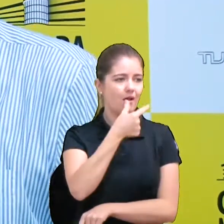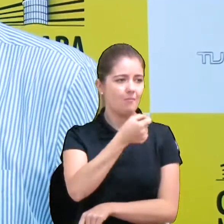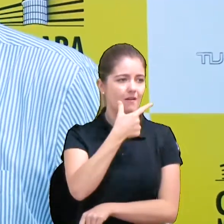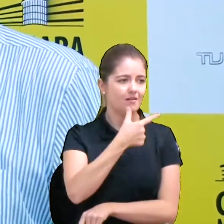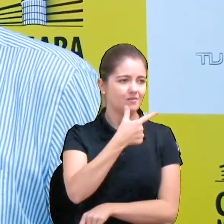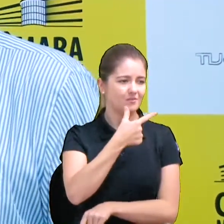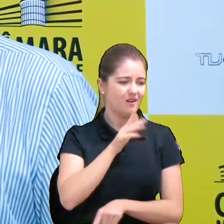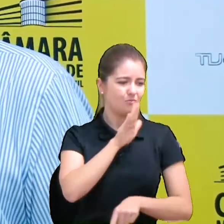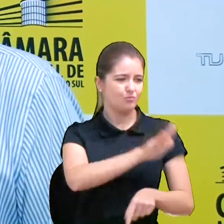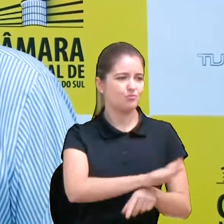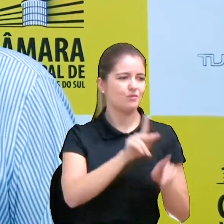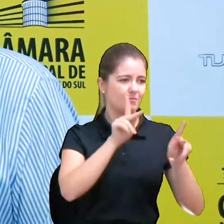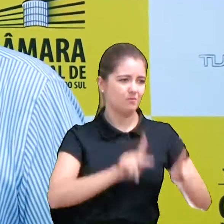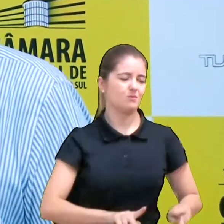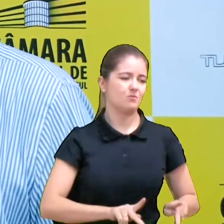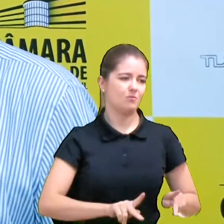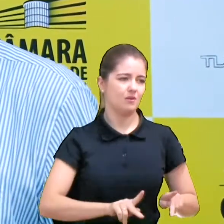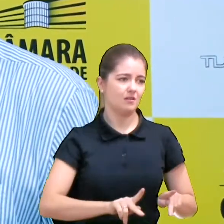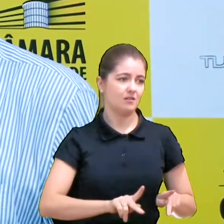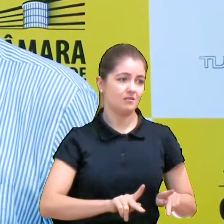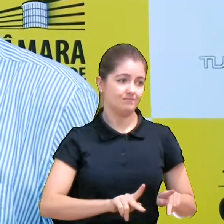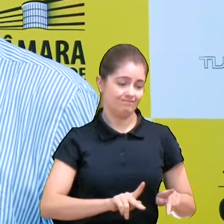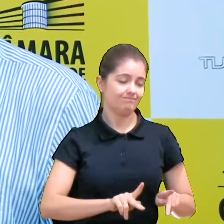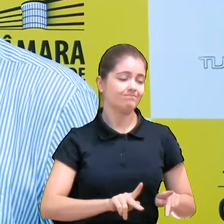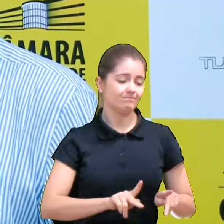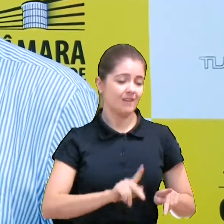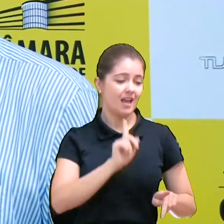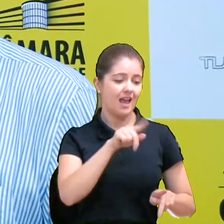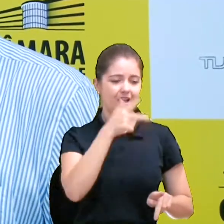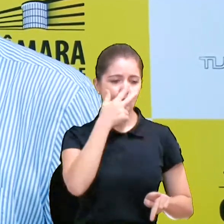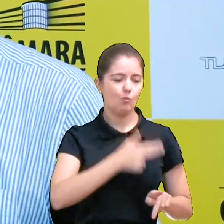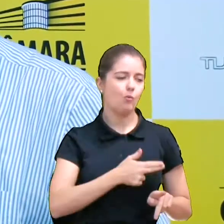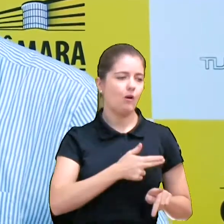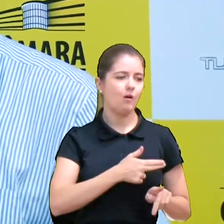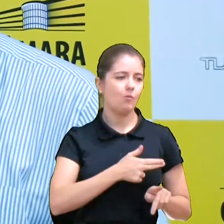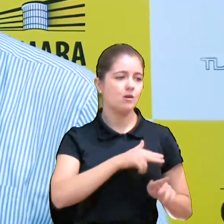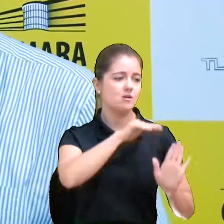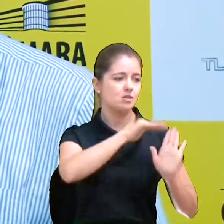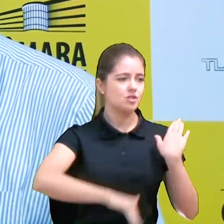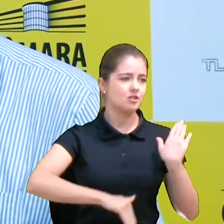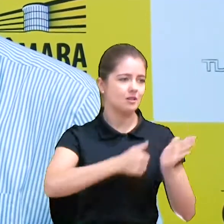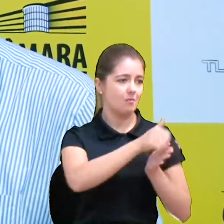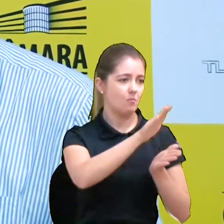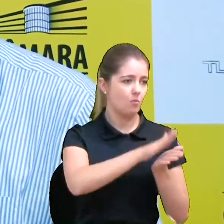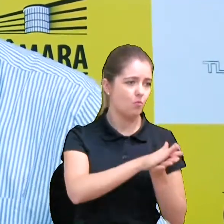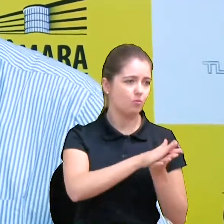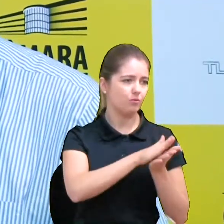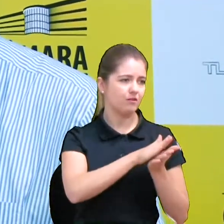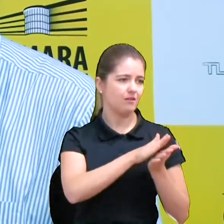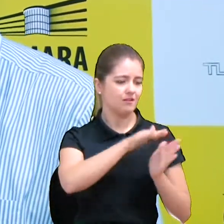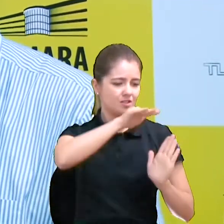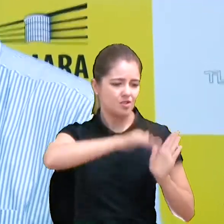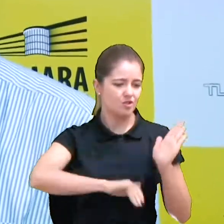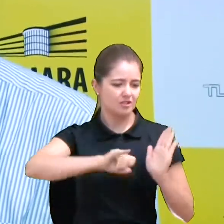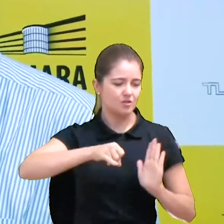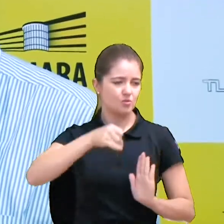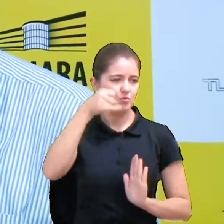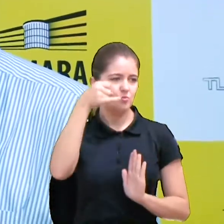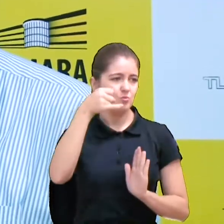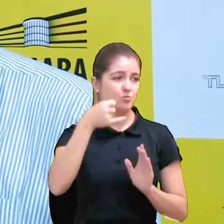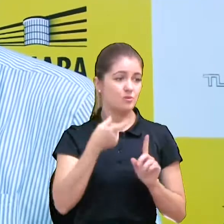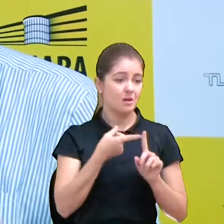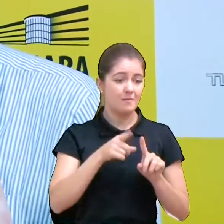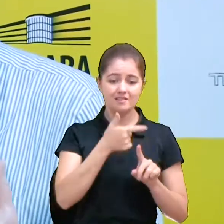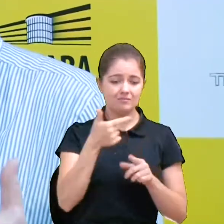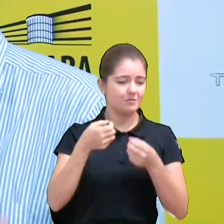prejuízo nenhum para o município, porque é perdoada a multa e o juro, mas tem correção monetária. Então, prejuízo para o município nenhum,